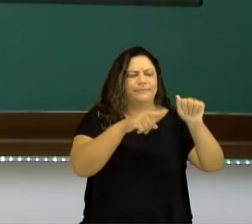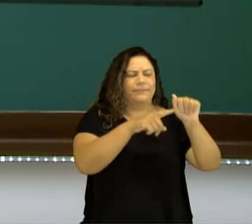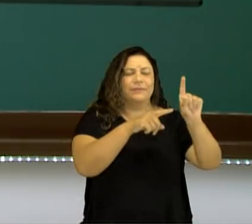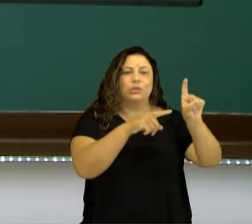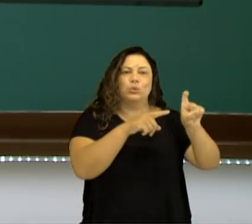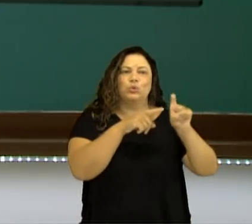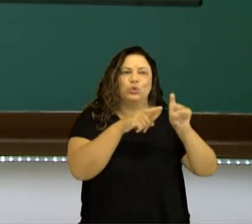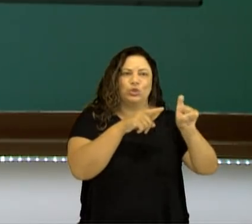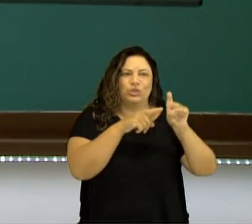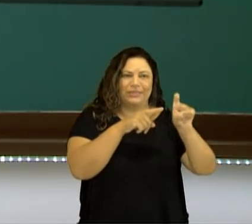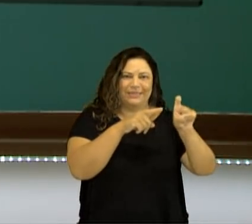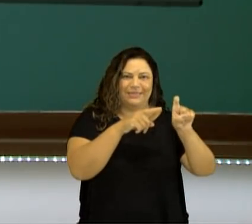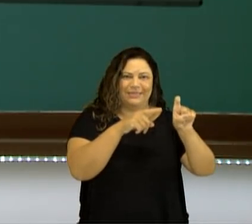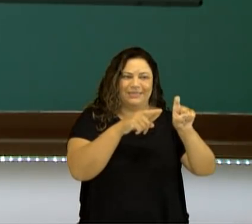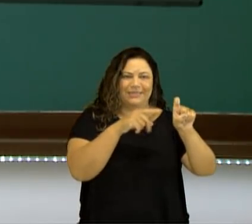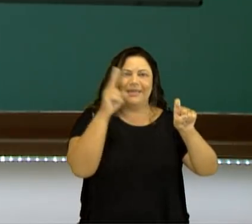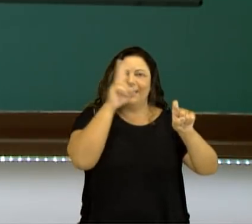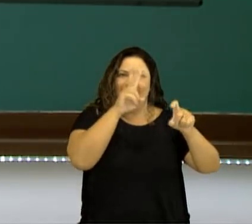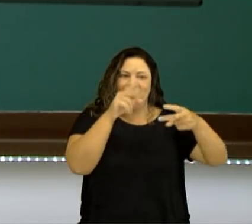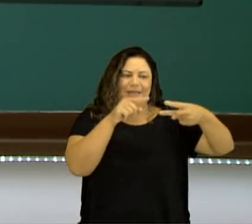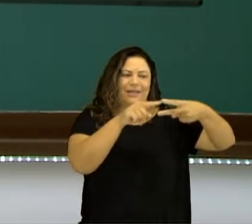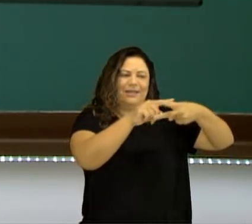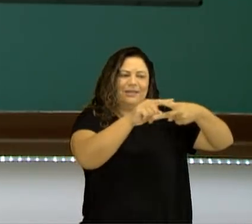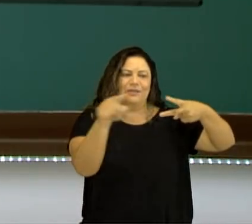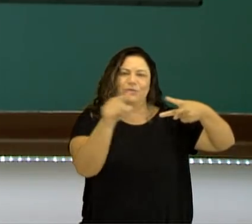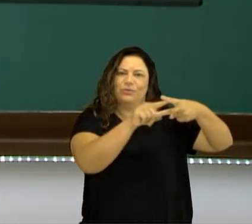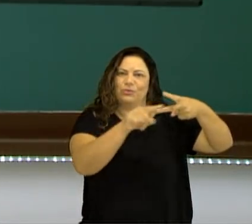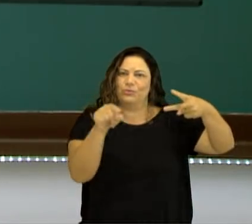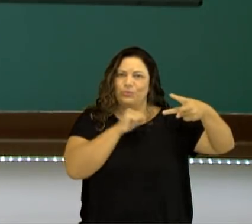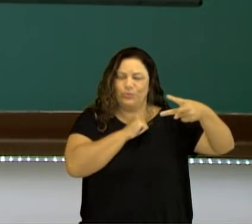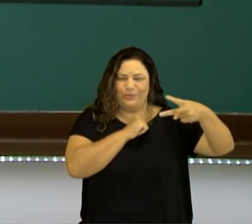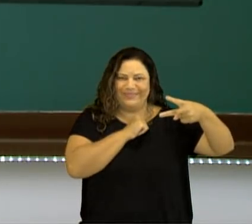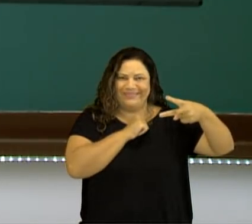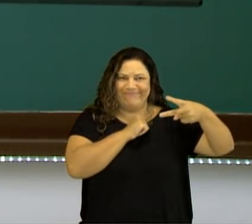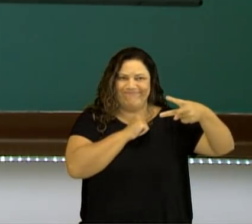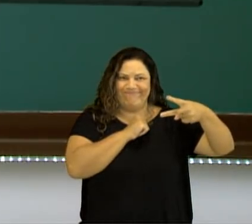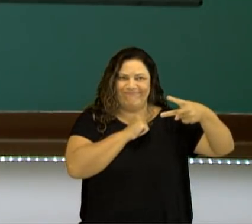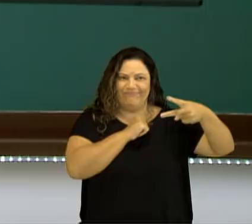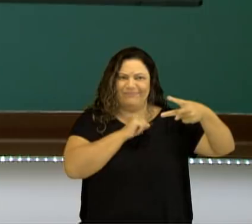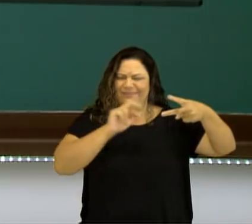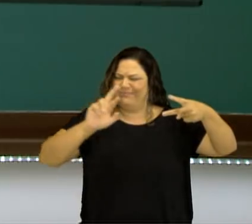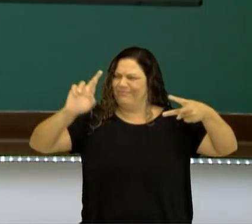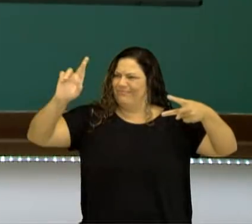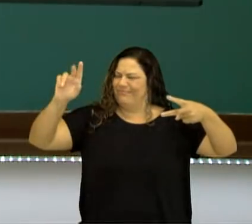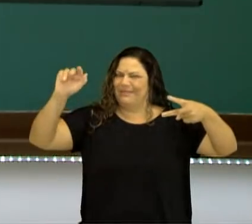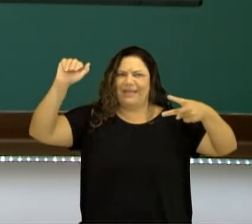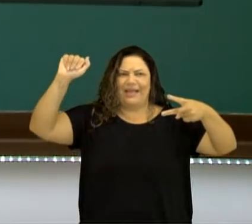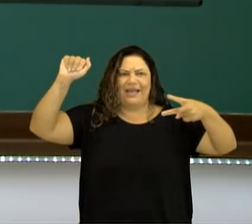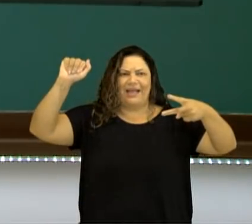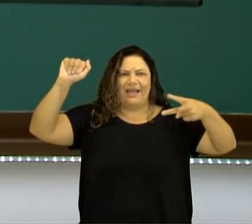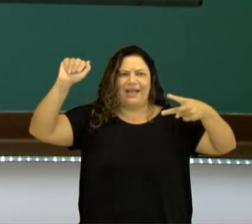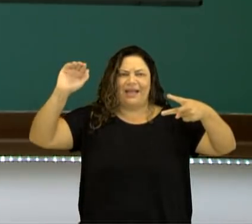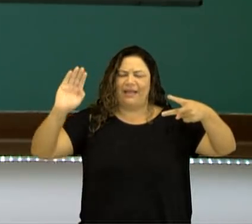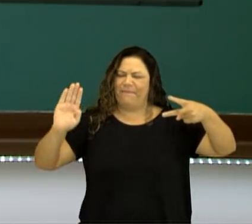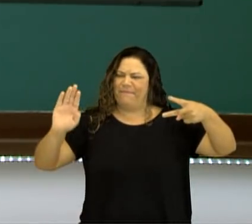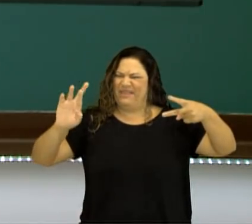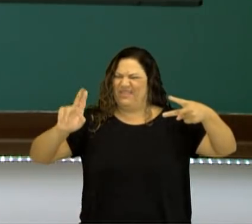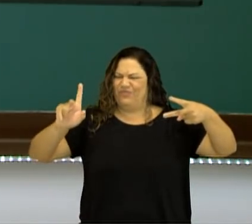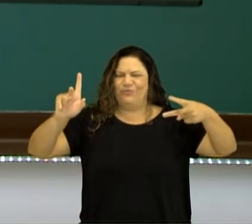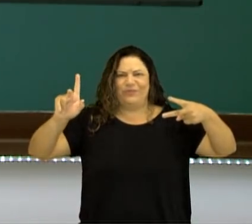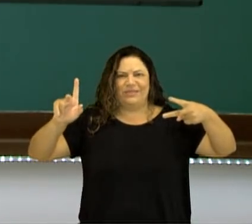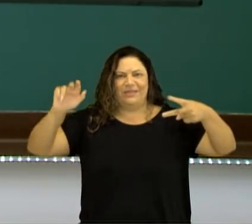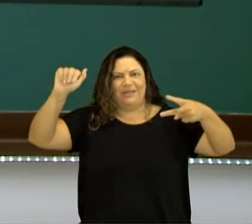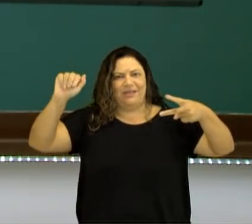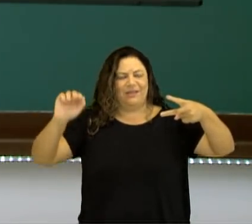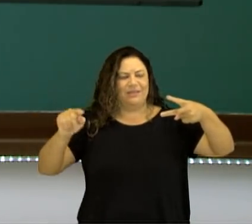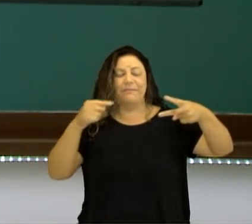estão partindo duas flechas. Elas chegam em resultados diferentes no conjunto de chegada, mas eu não posso